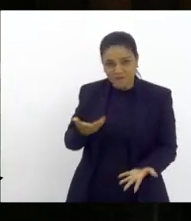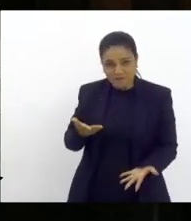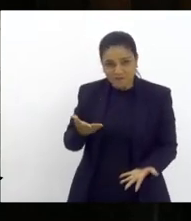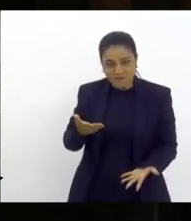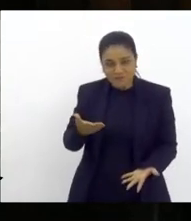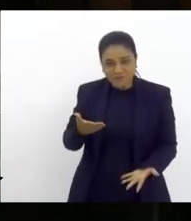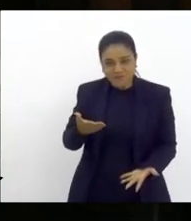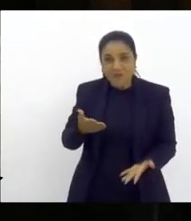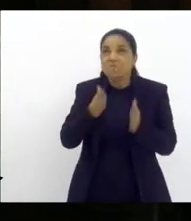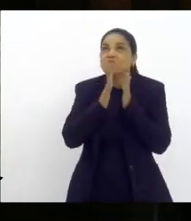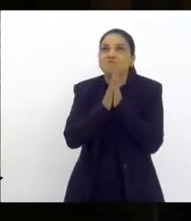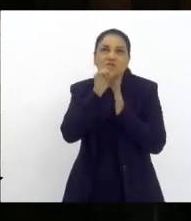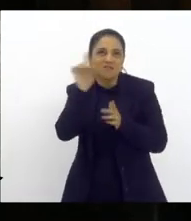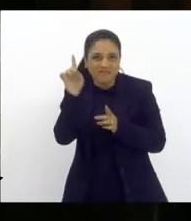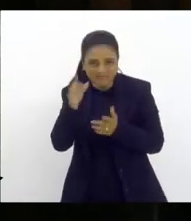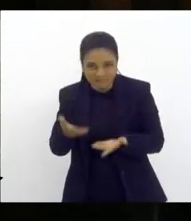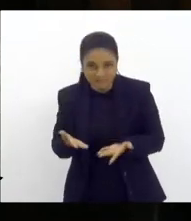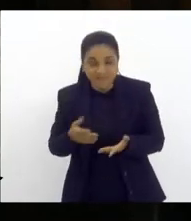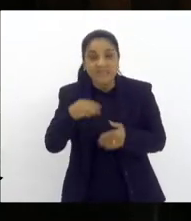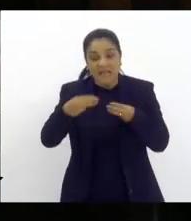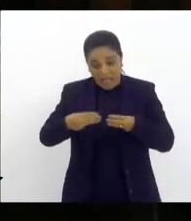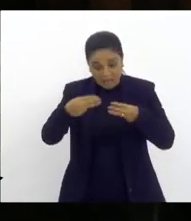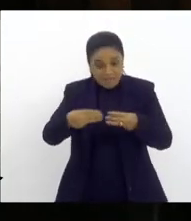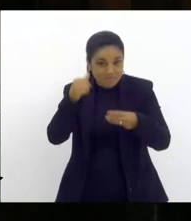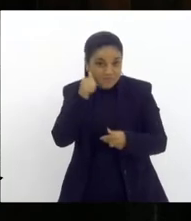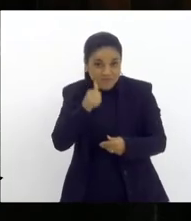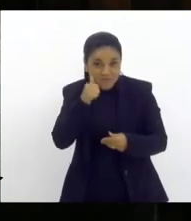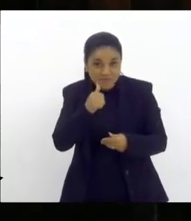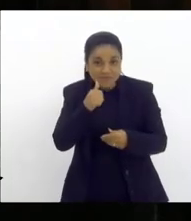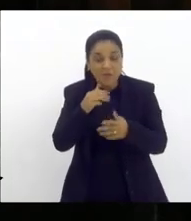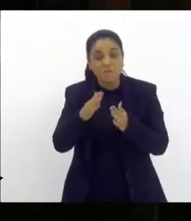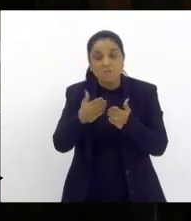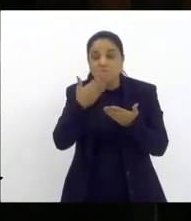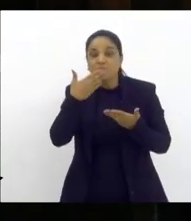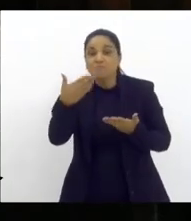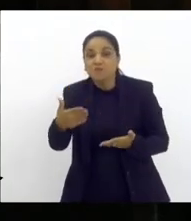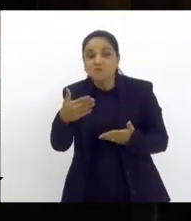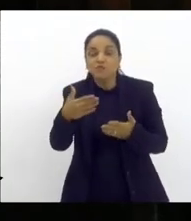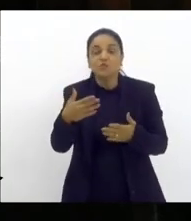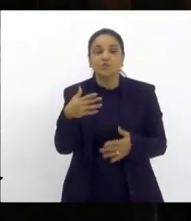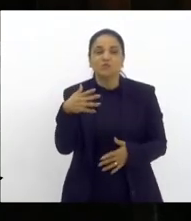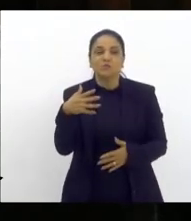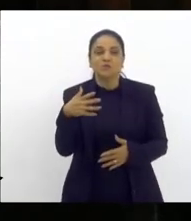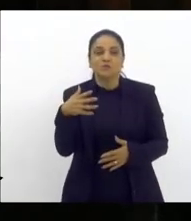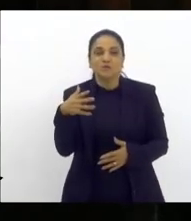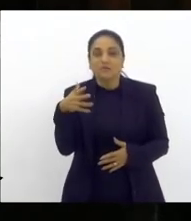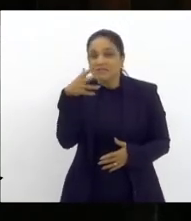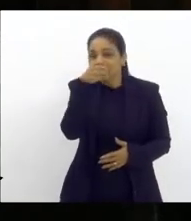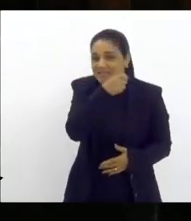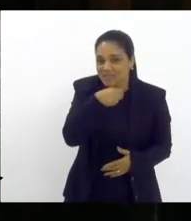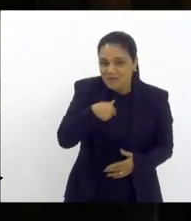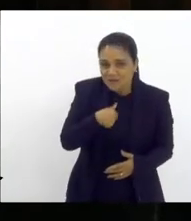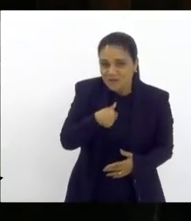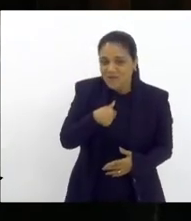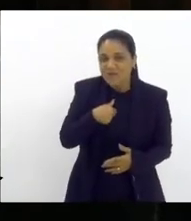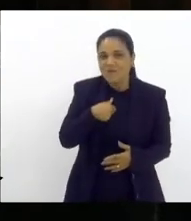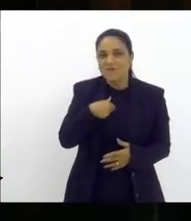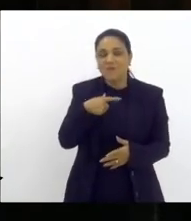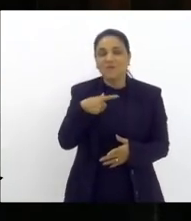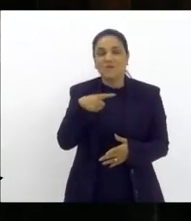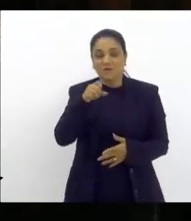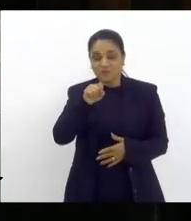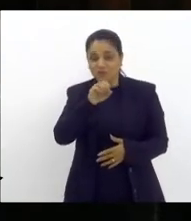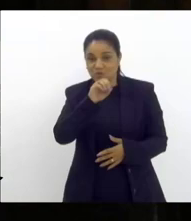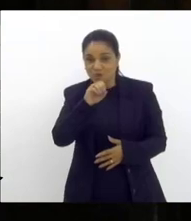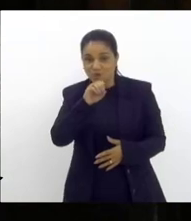e a ministra sabe o que fez pediu socorro as forças de segurança do Rio de Janeiro as nossas forças especializadas